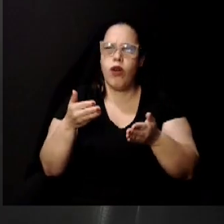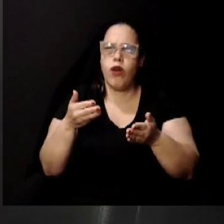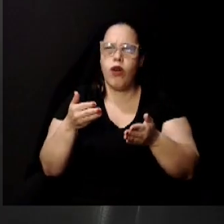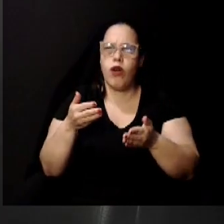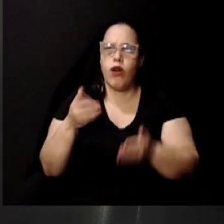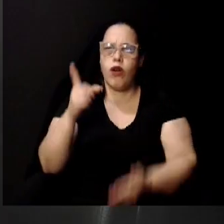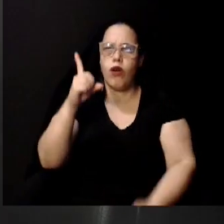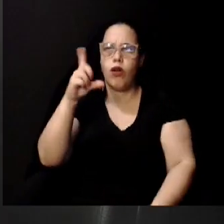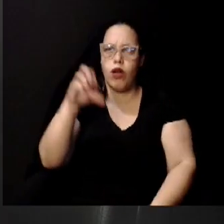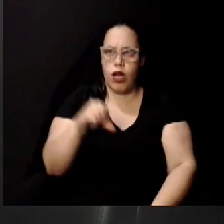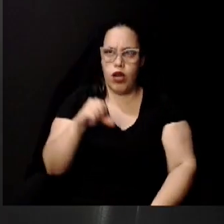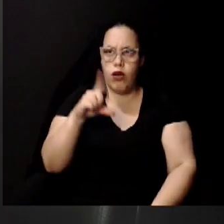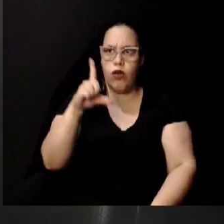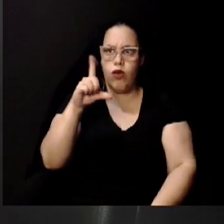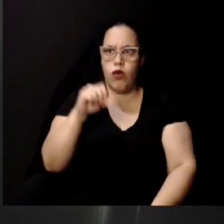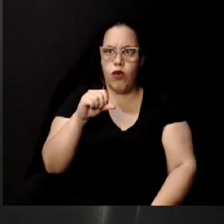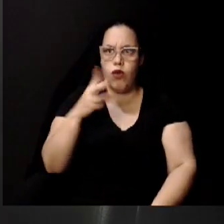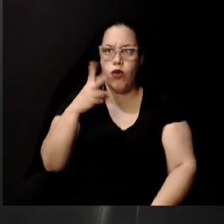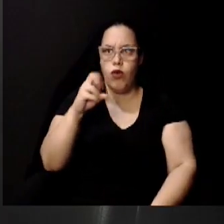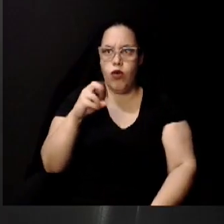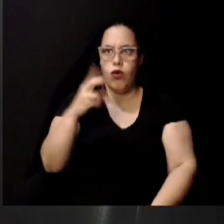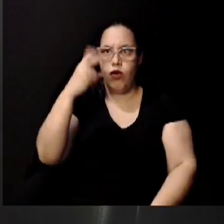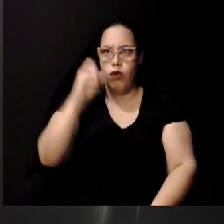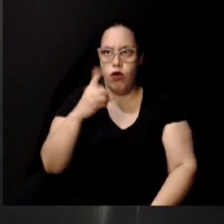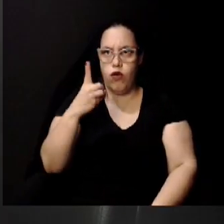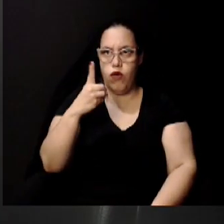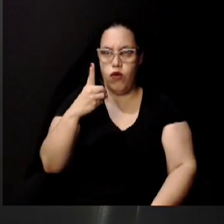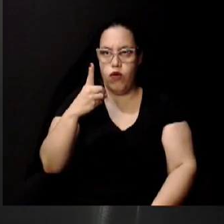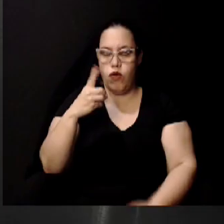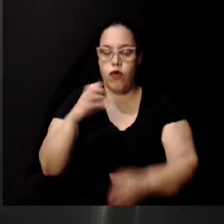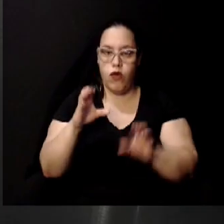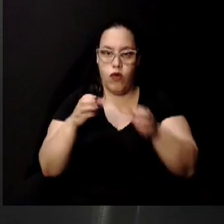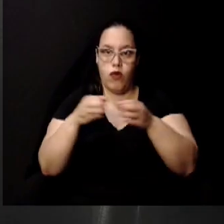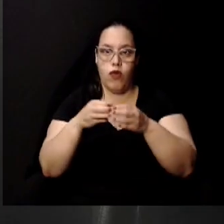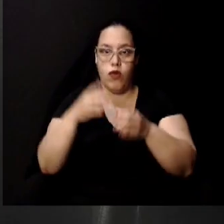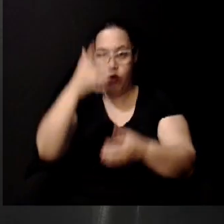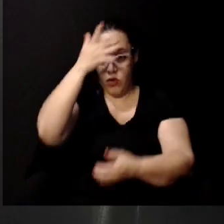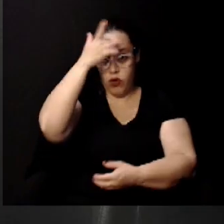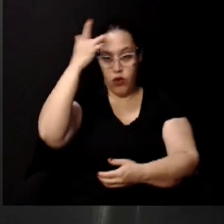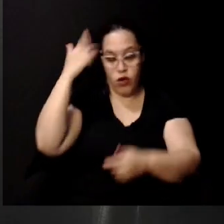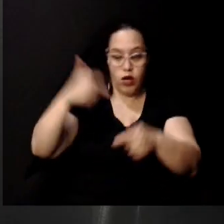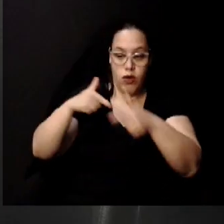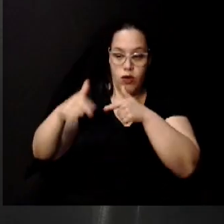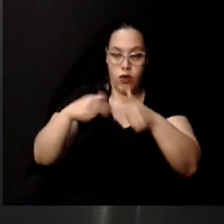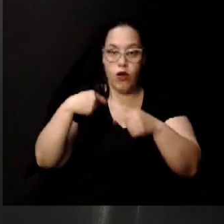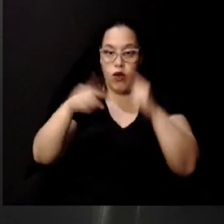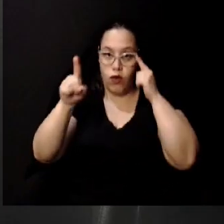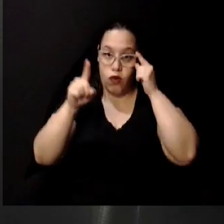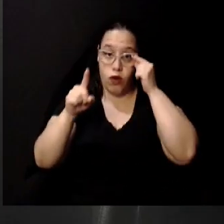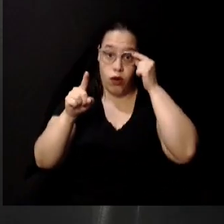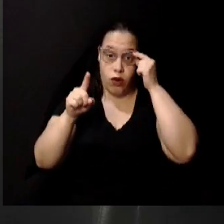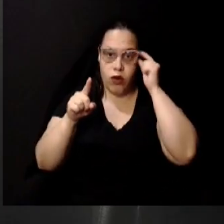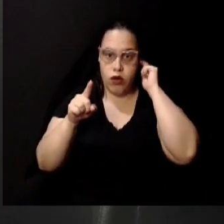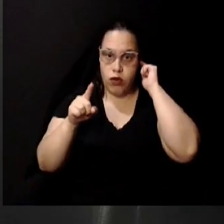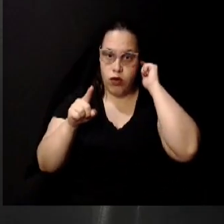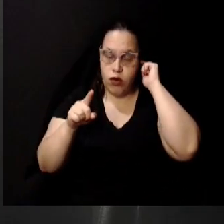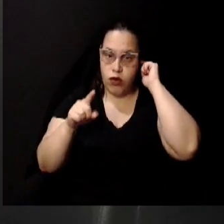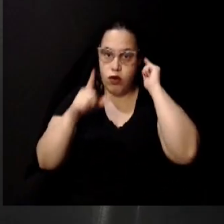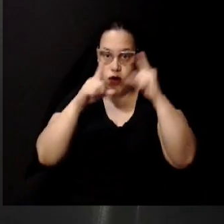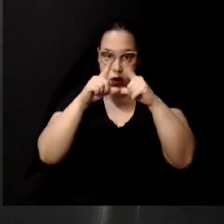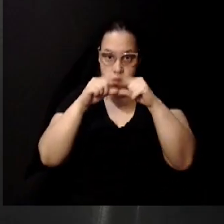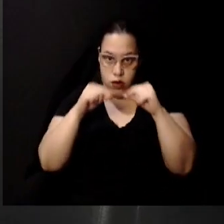19, 20, 21, tem a Conferência Nacional da Saúde do Trabalhador. Eu vou até lá, vai ser em Brasília, vou participar